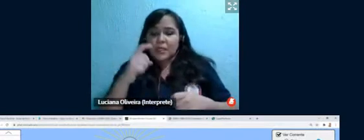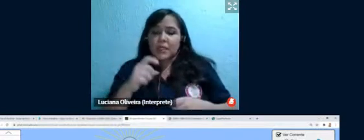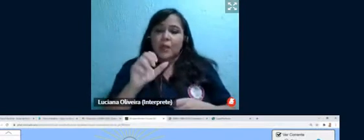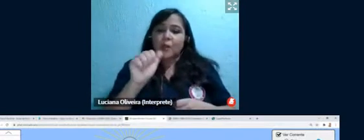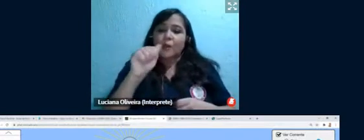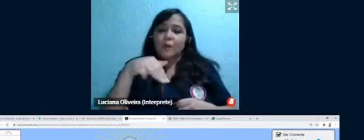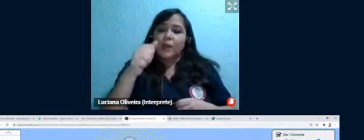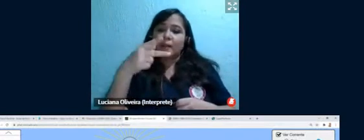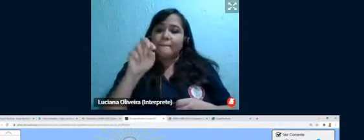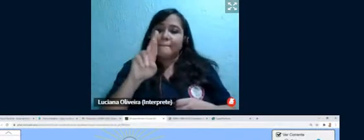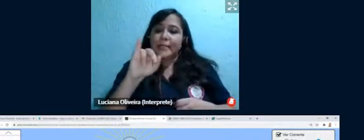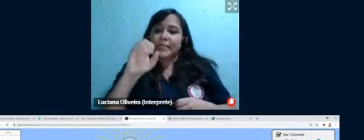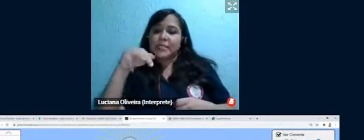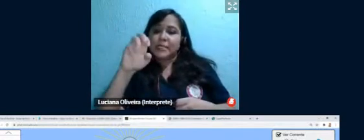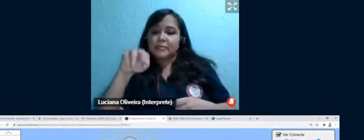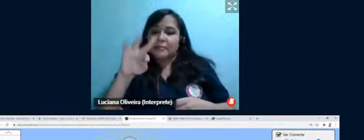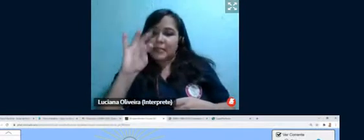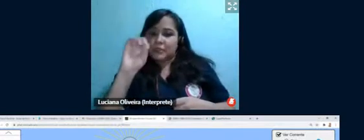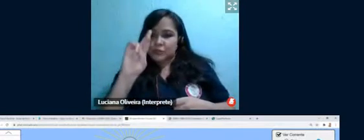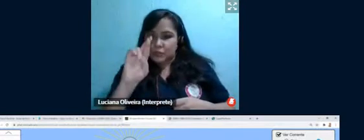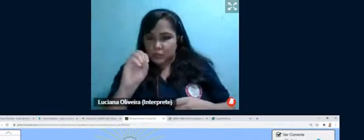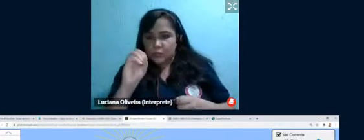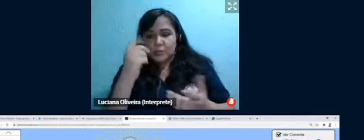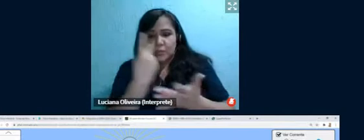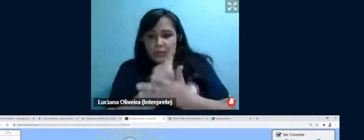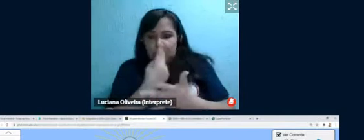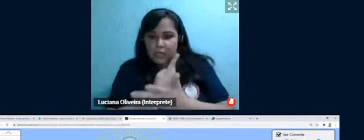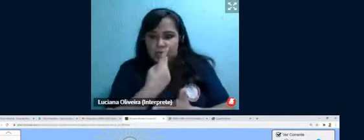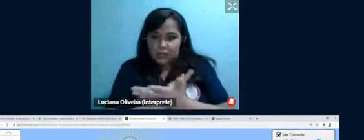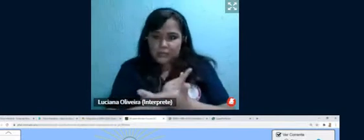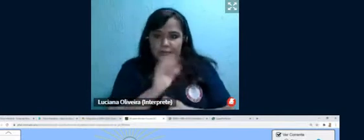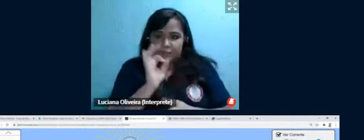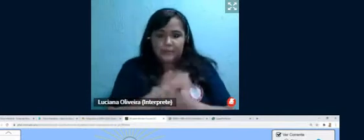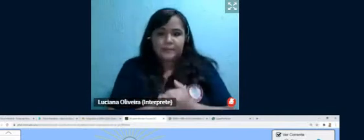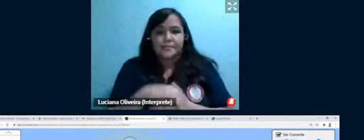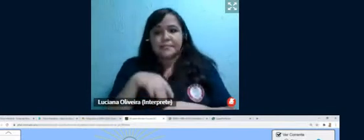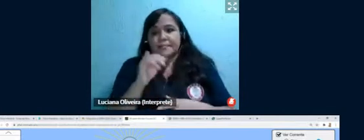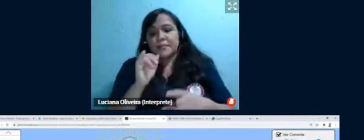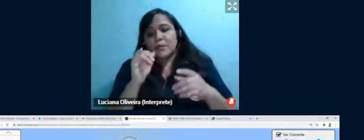ligar um amperímetro. Então, um amperímetro é um medidor de corrente que você compra